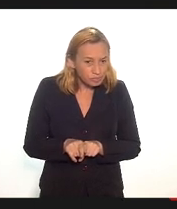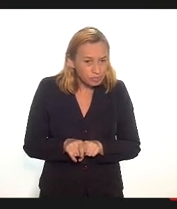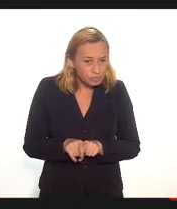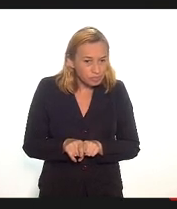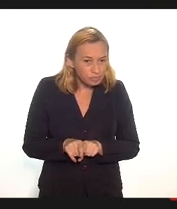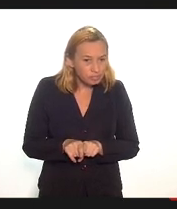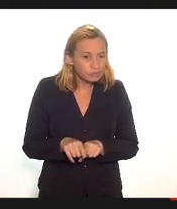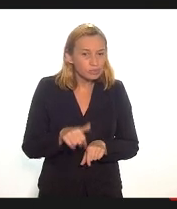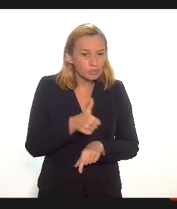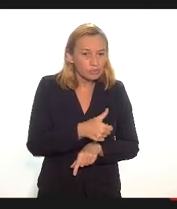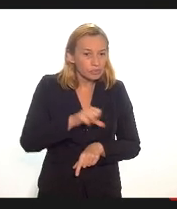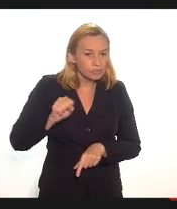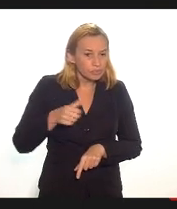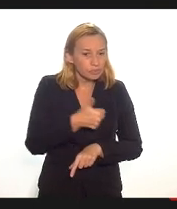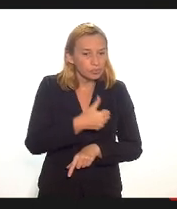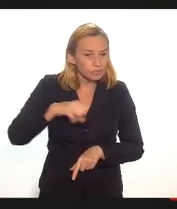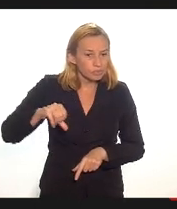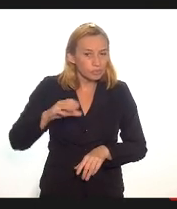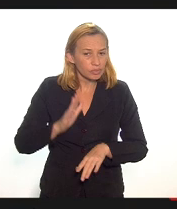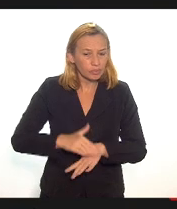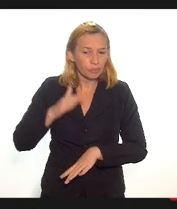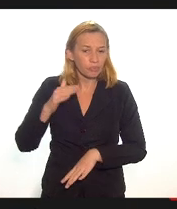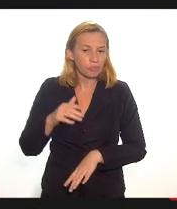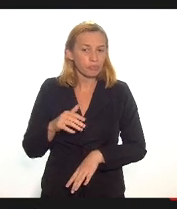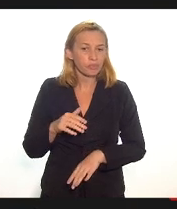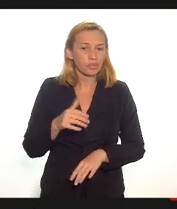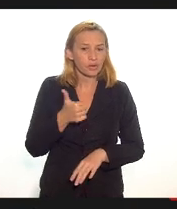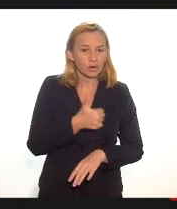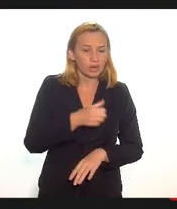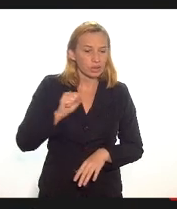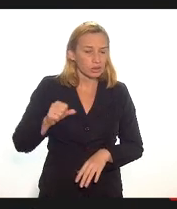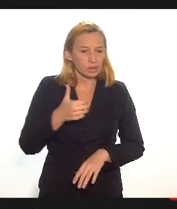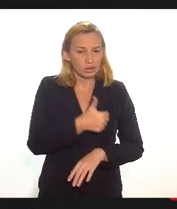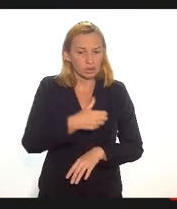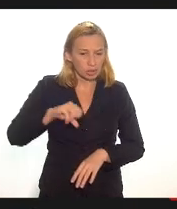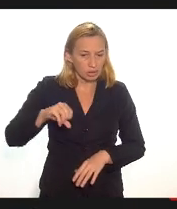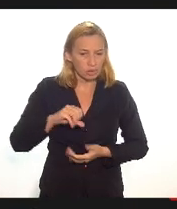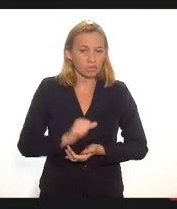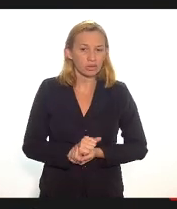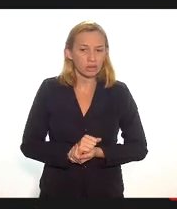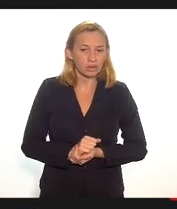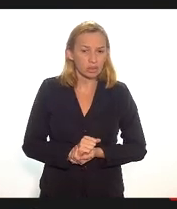e 2019, mas muito mais do que 2018 e 2019.